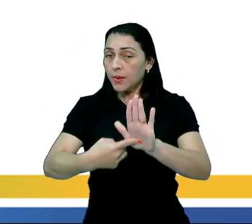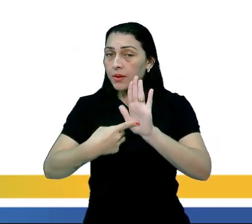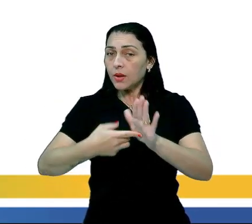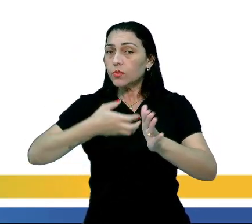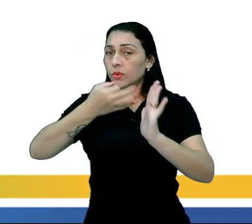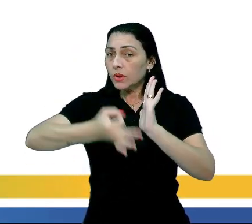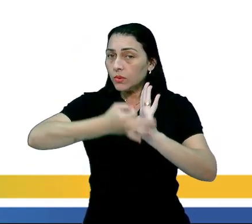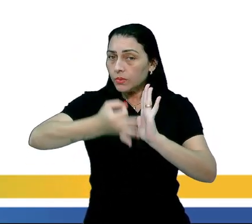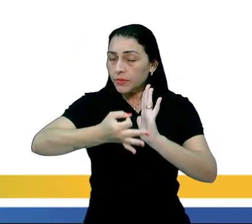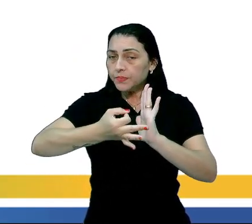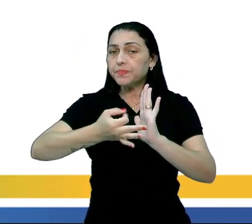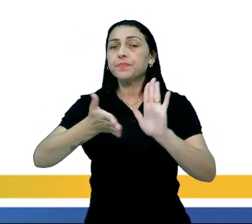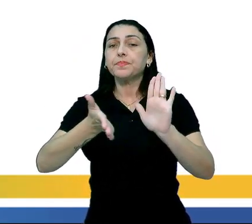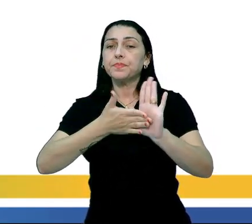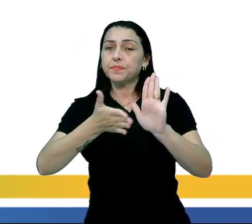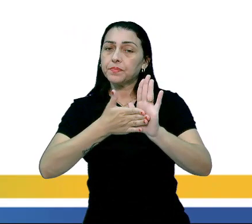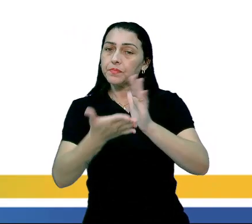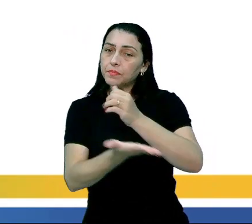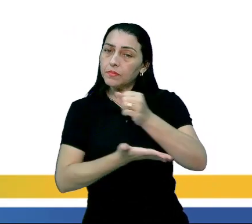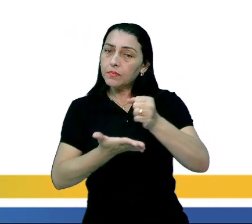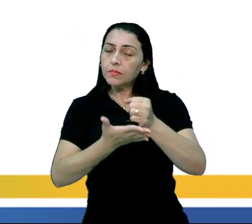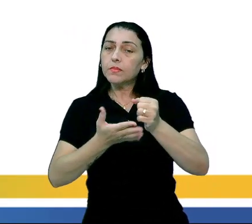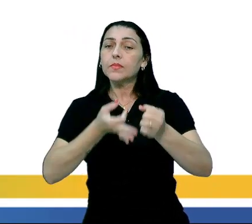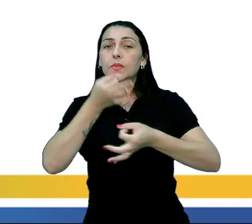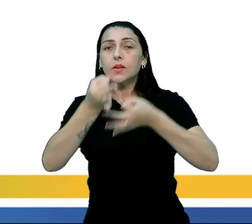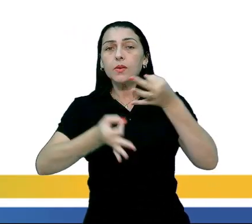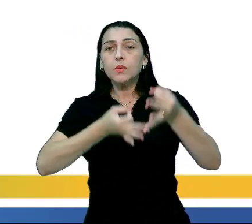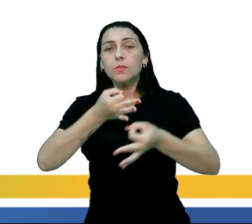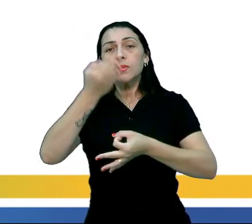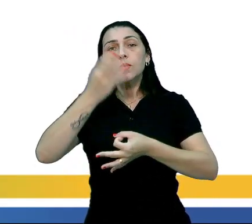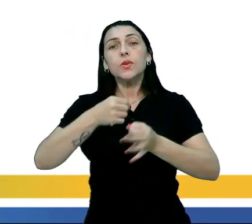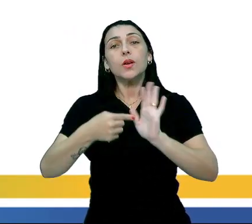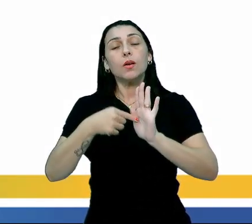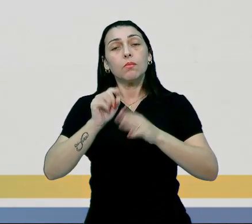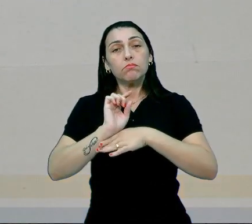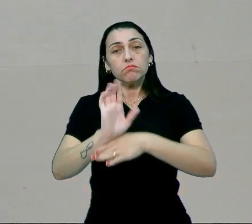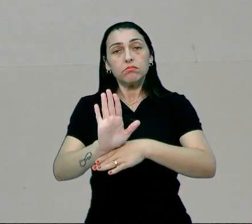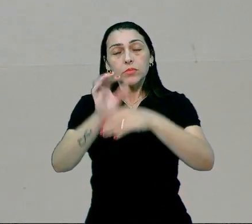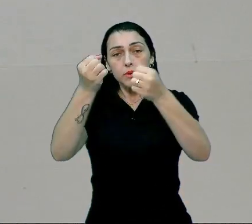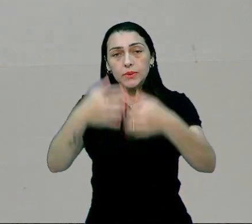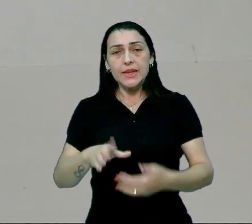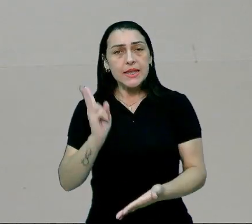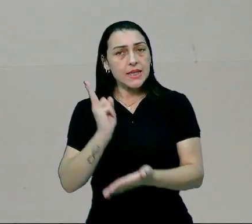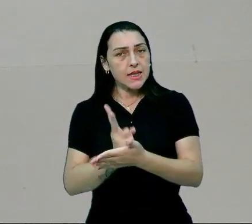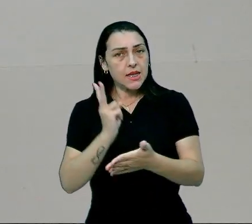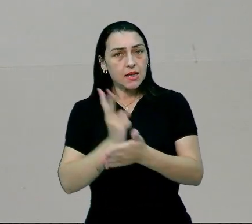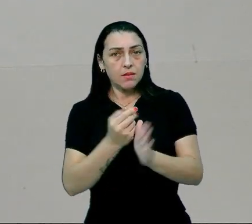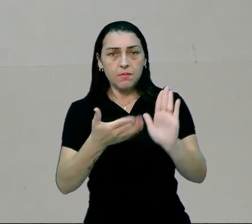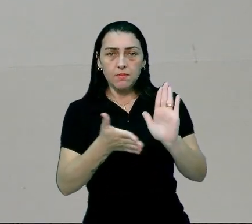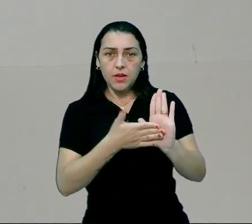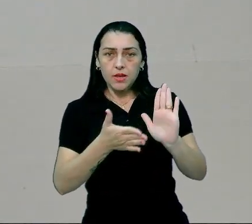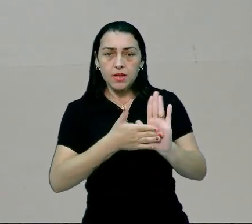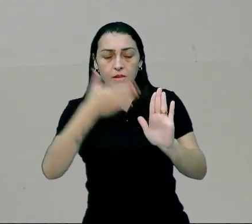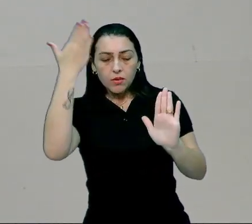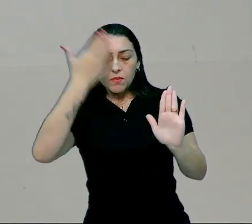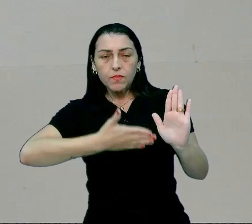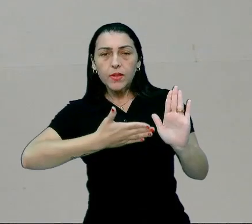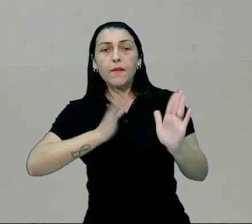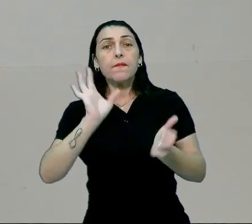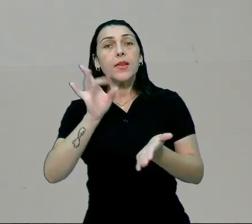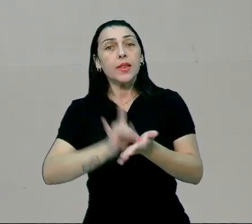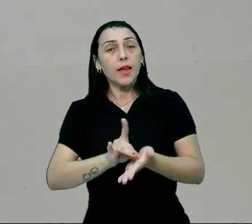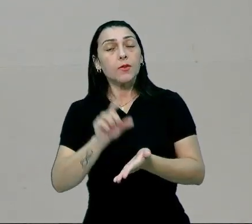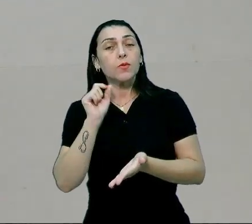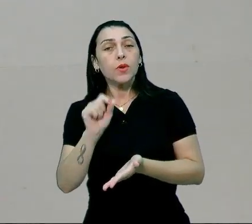dos argumentos, fundamentando o ponto de vista defendido. Sempre fundamentando o ponto de vista defendido. Verdade é